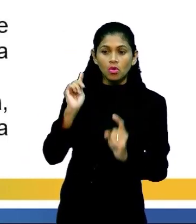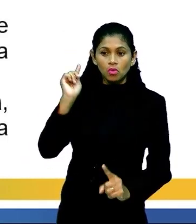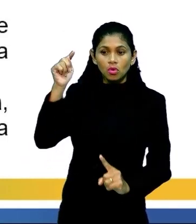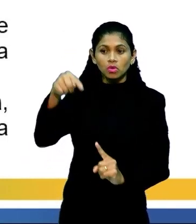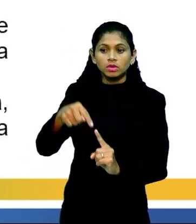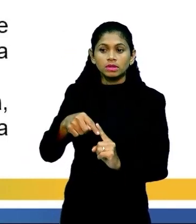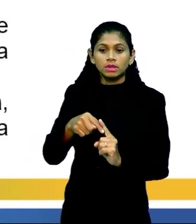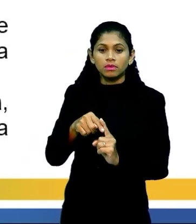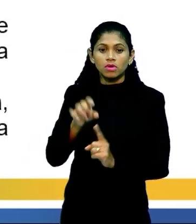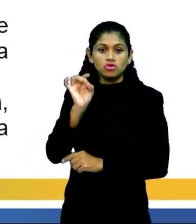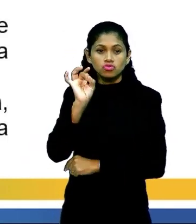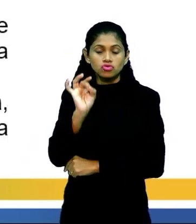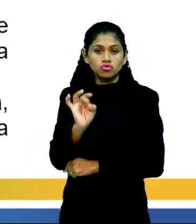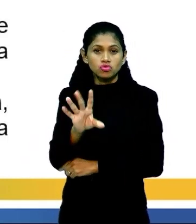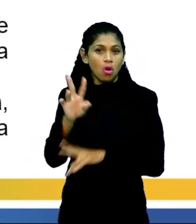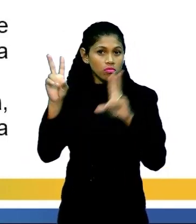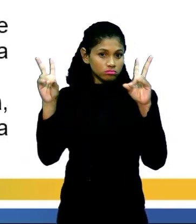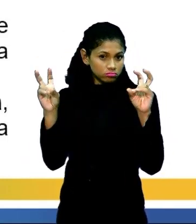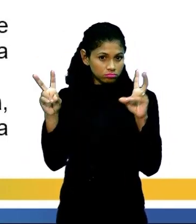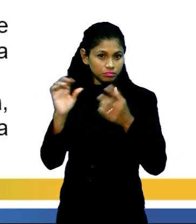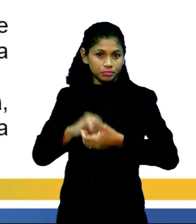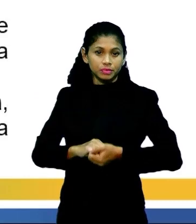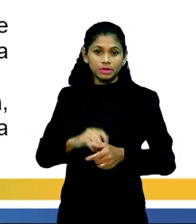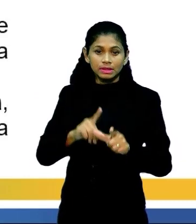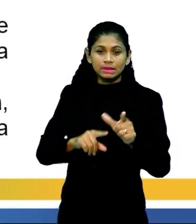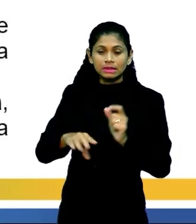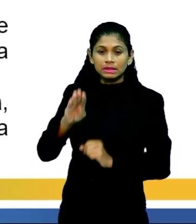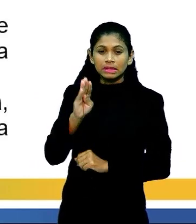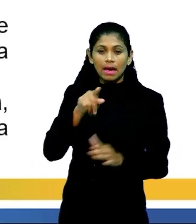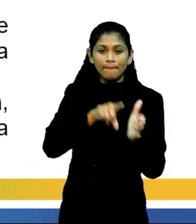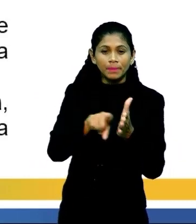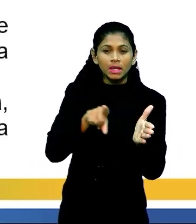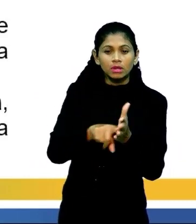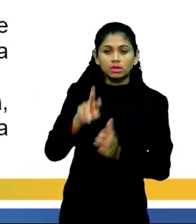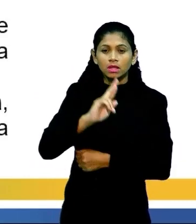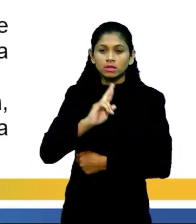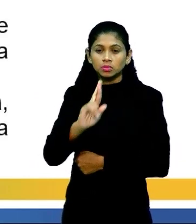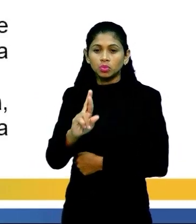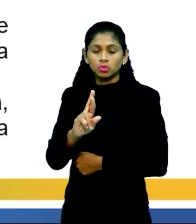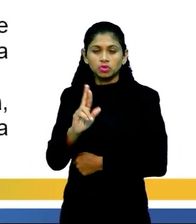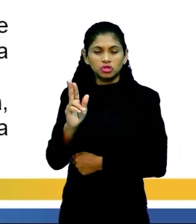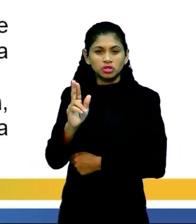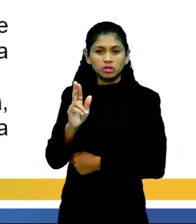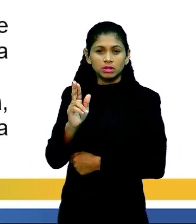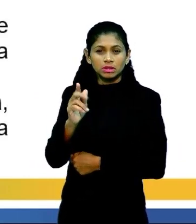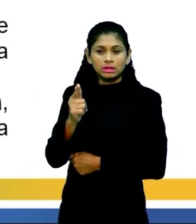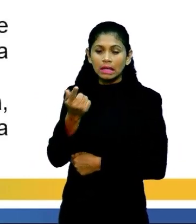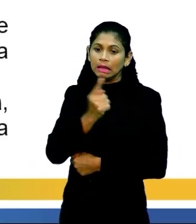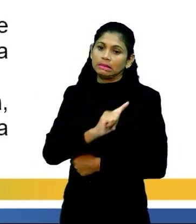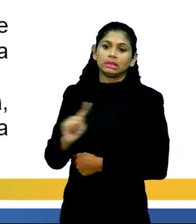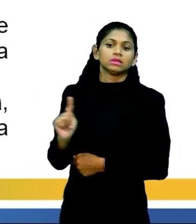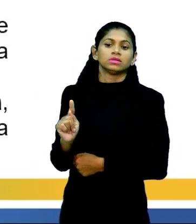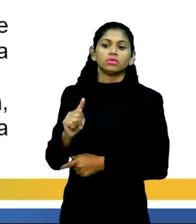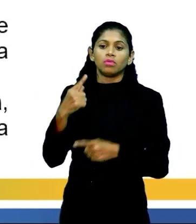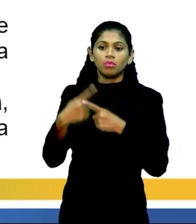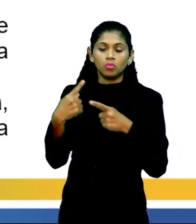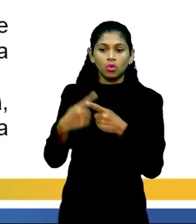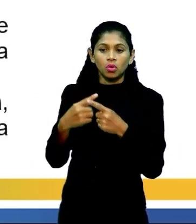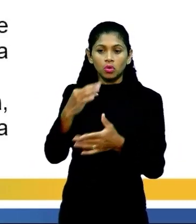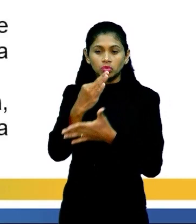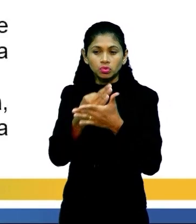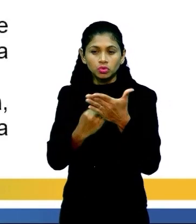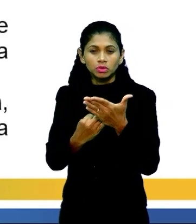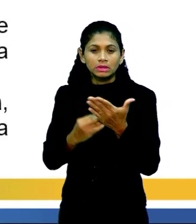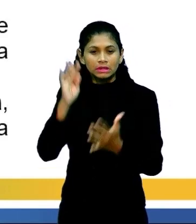forma negativa, pois o texto afirma que não é possível manipular a indústria de produtos infantis com